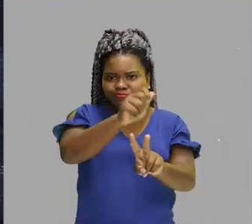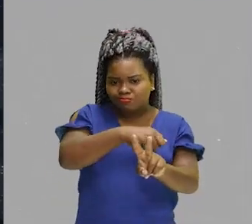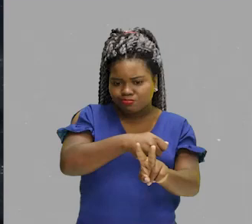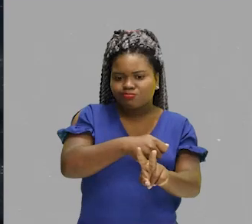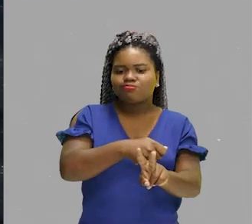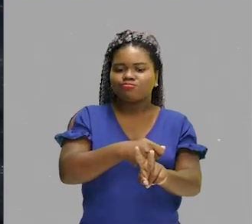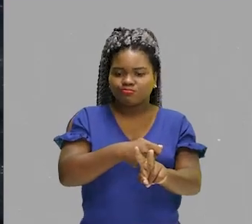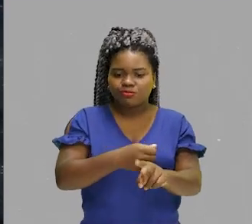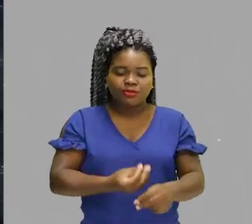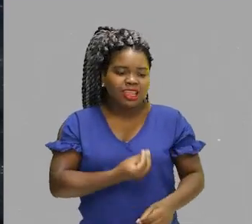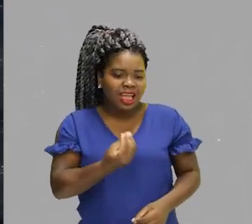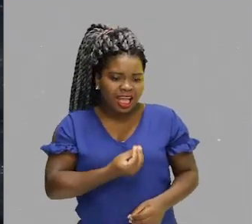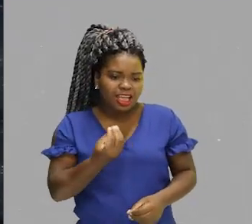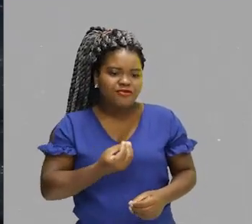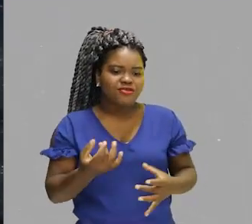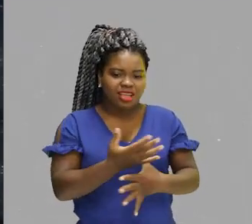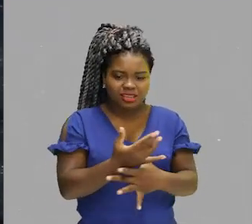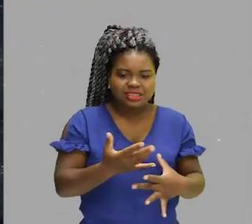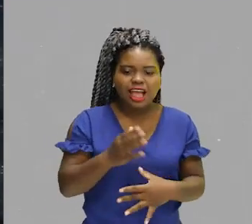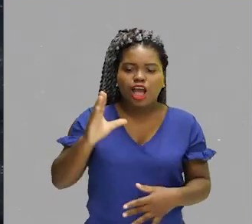viviendo